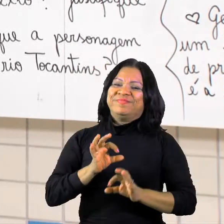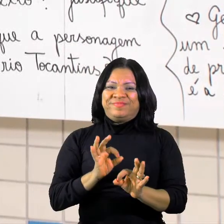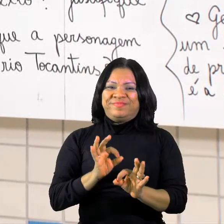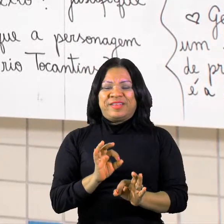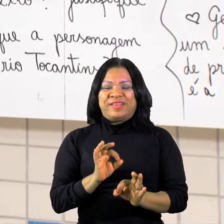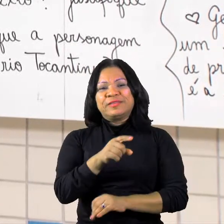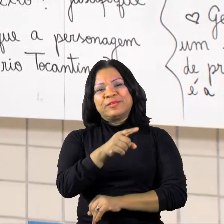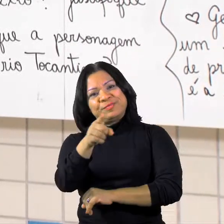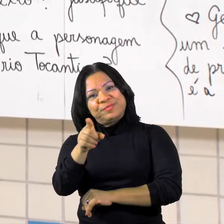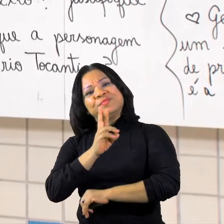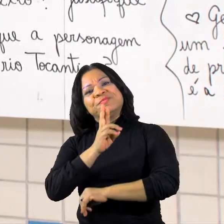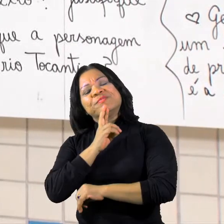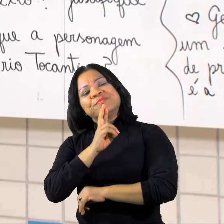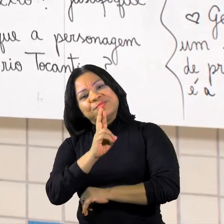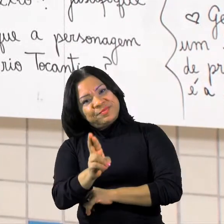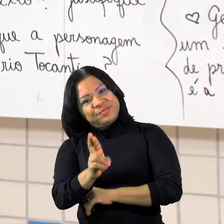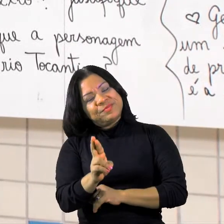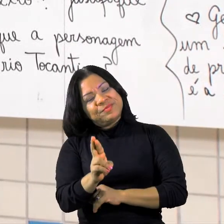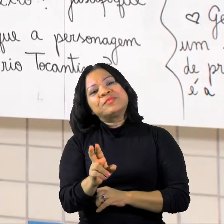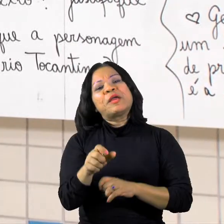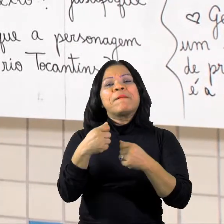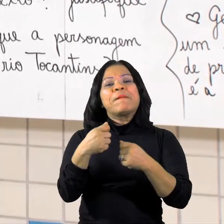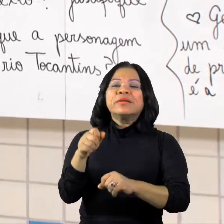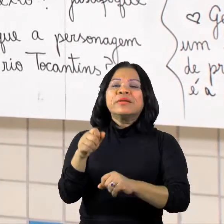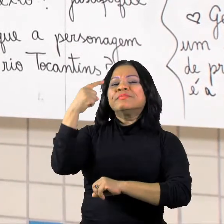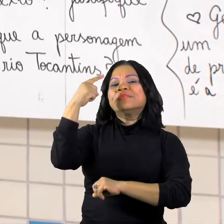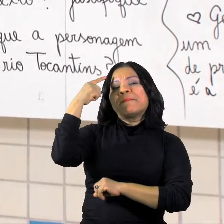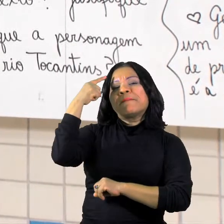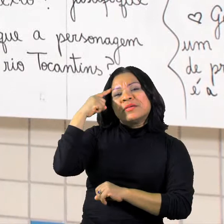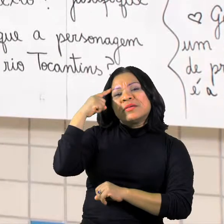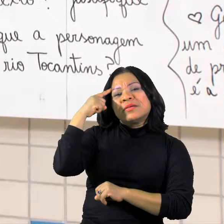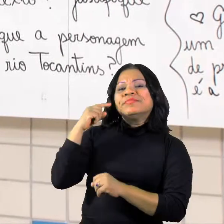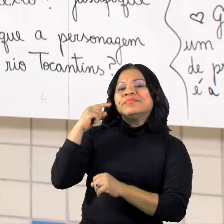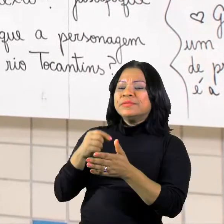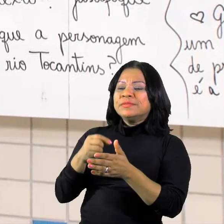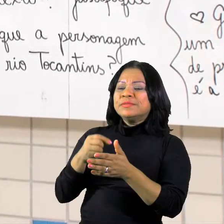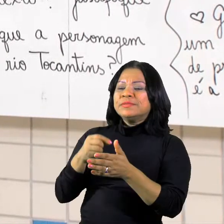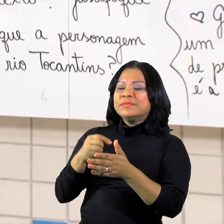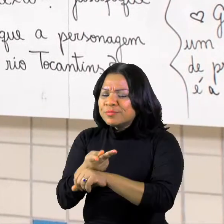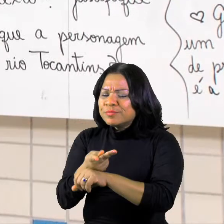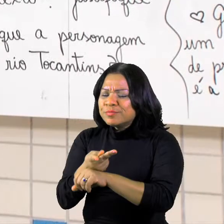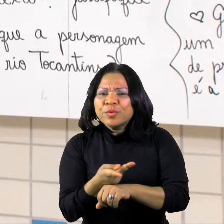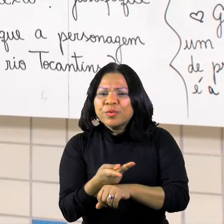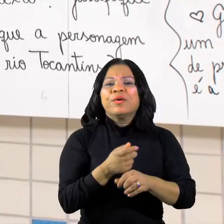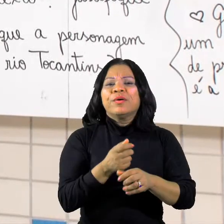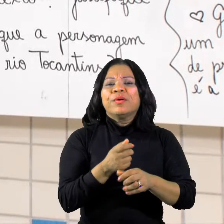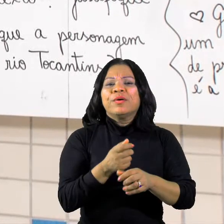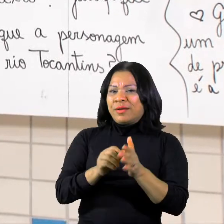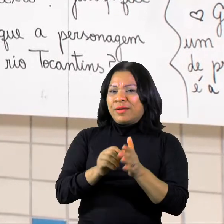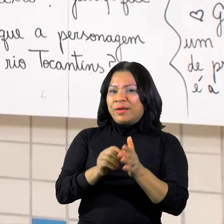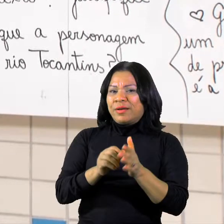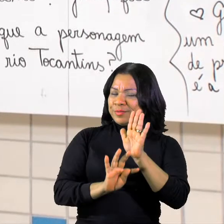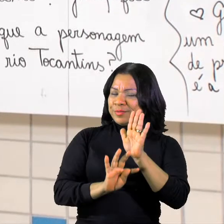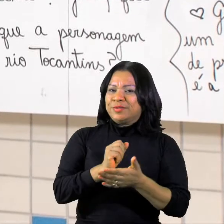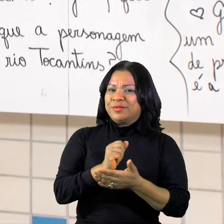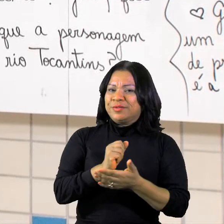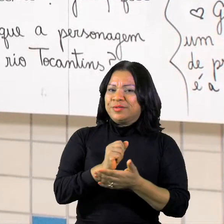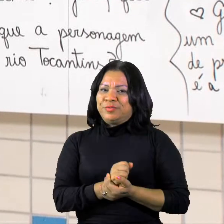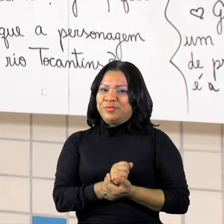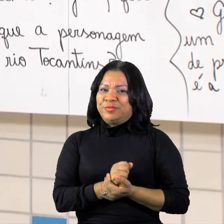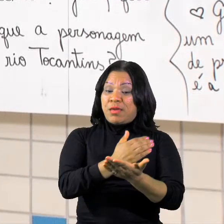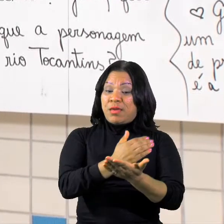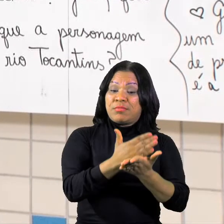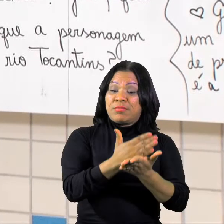vocês responderem a questão, vocês têm que pensar, buscar pistas do texto. E o texto, bem no início, ele já te dá